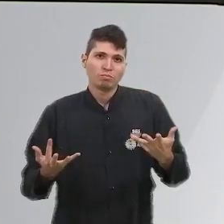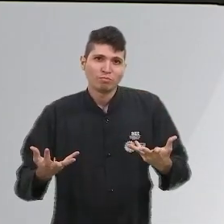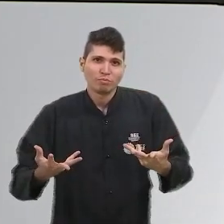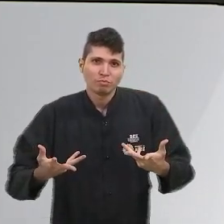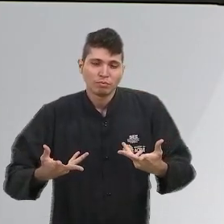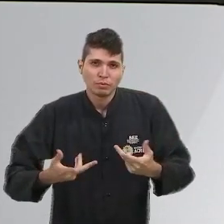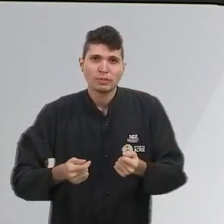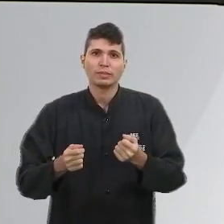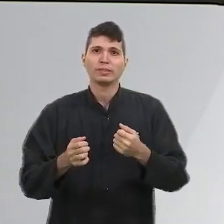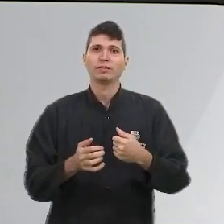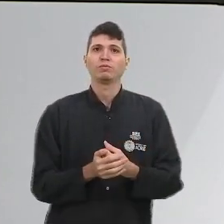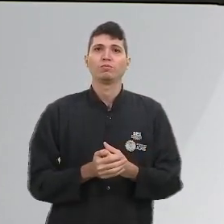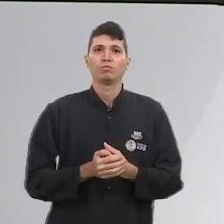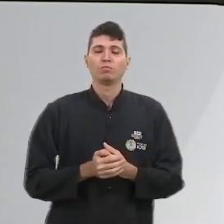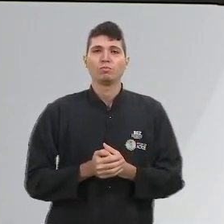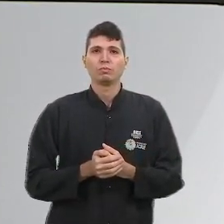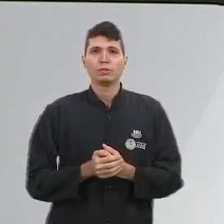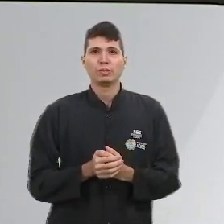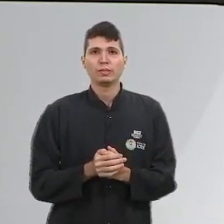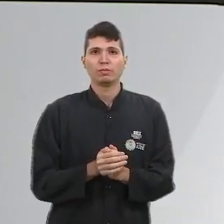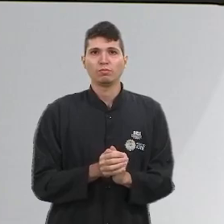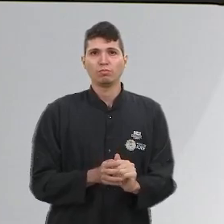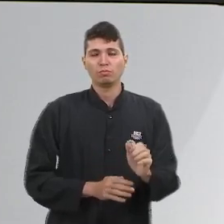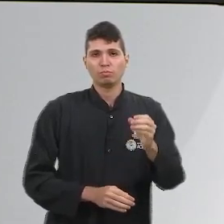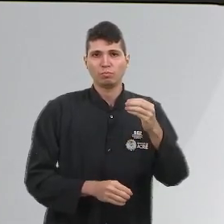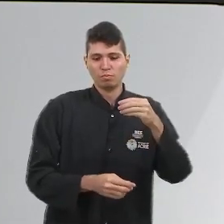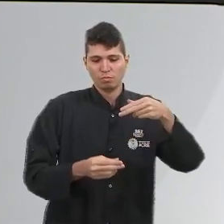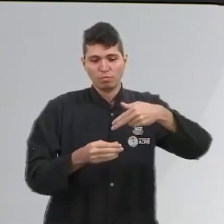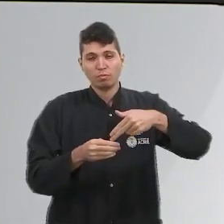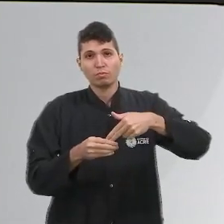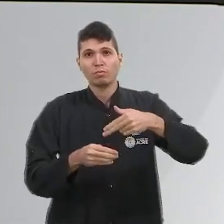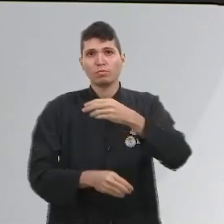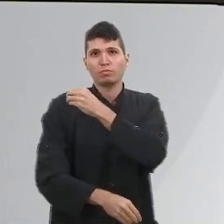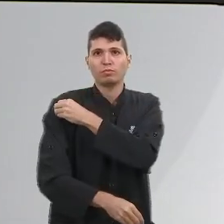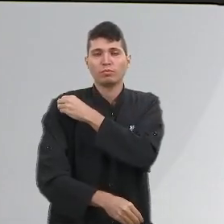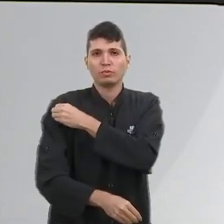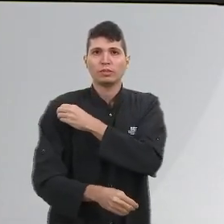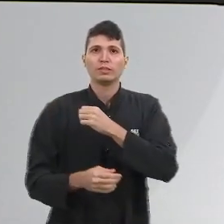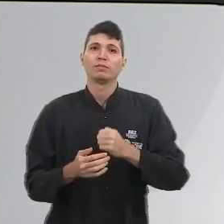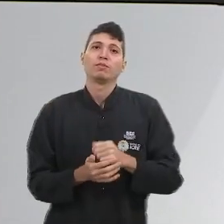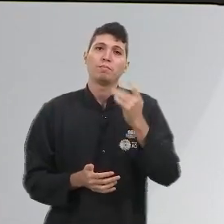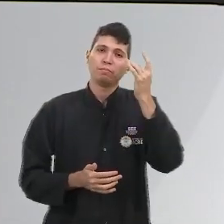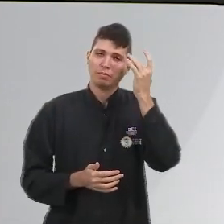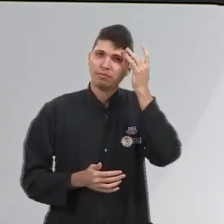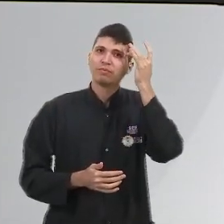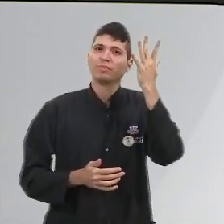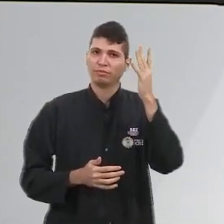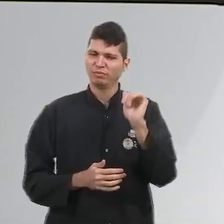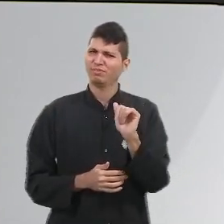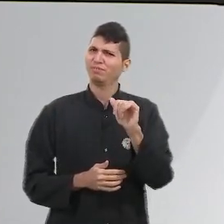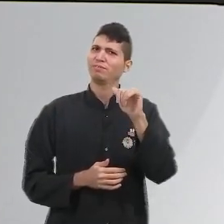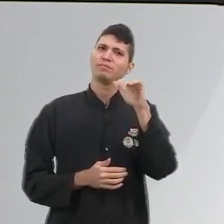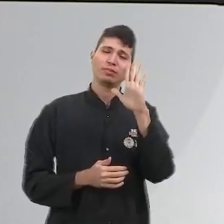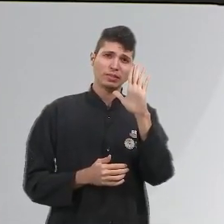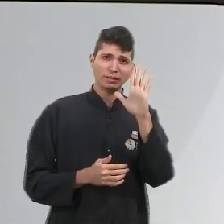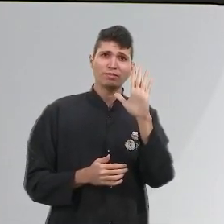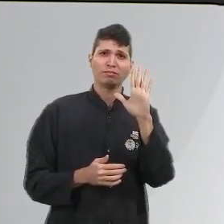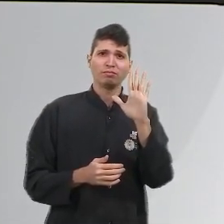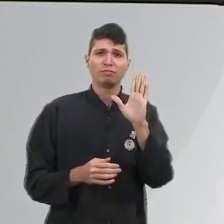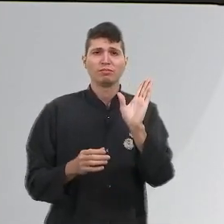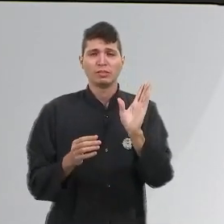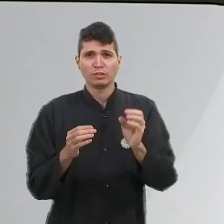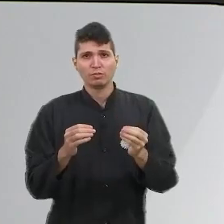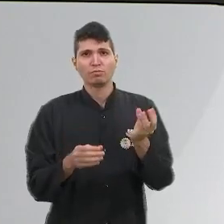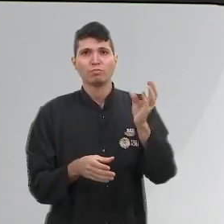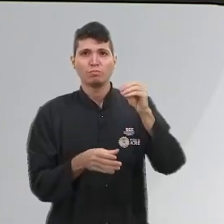a partir da cana-de-açúcar. Por quê? Ela é mais fácil de ser plantada e os processos são mais simples do que